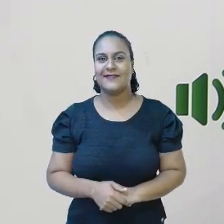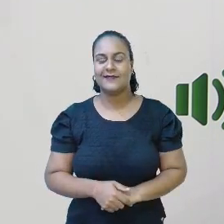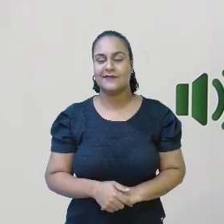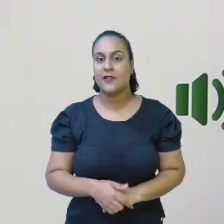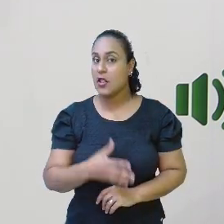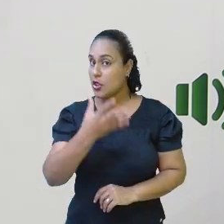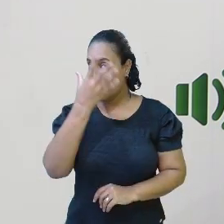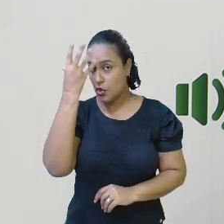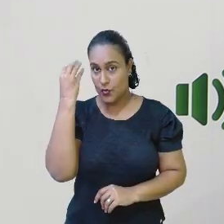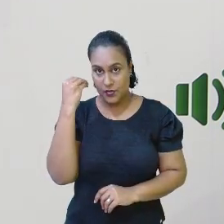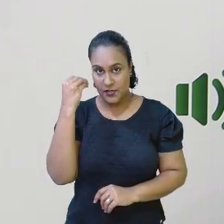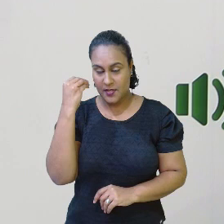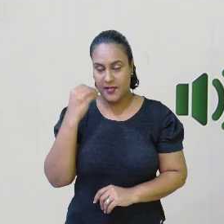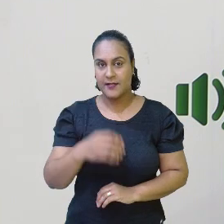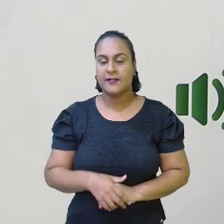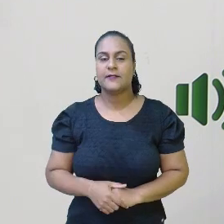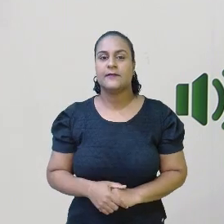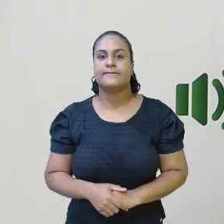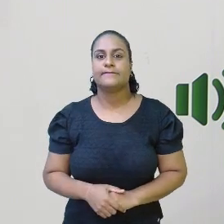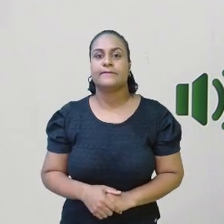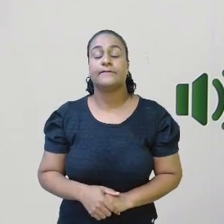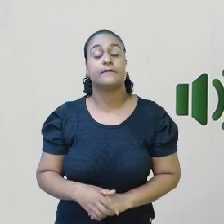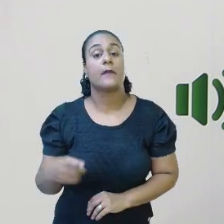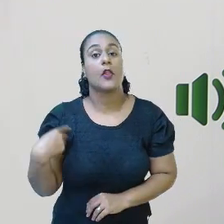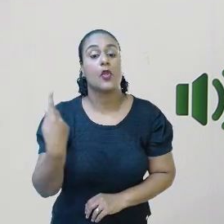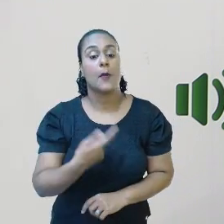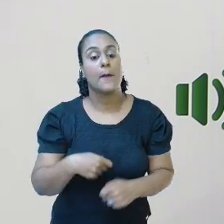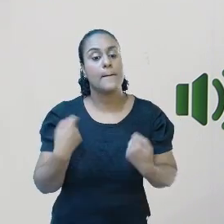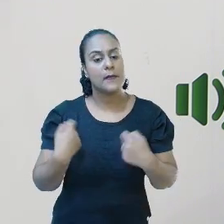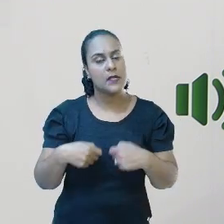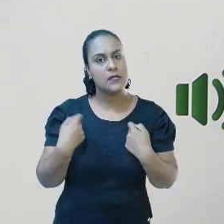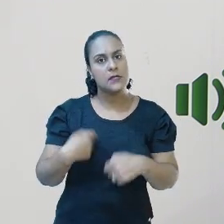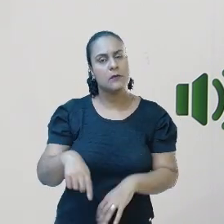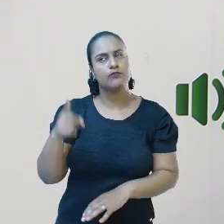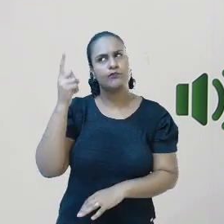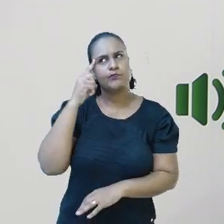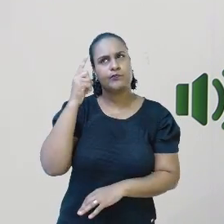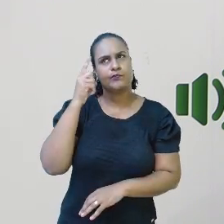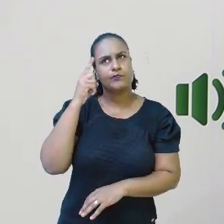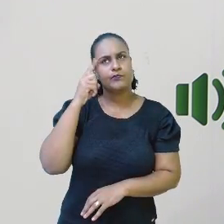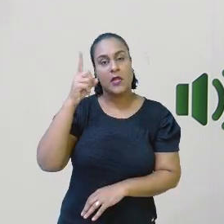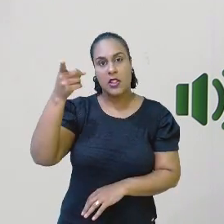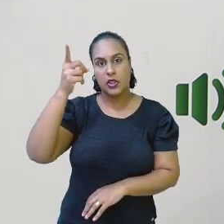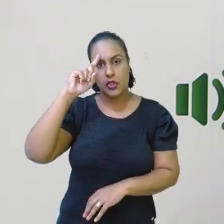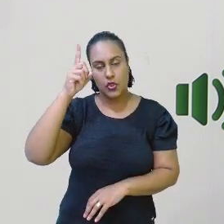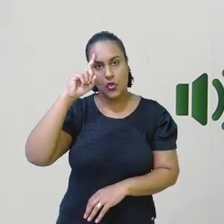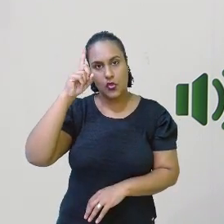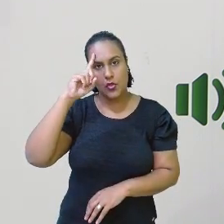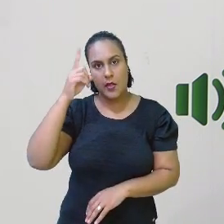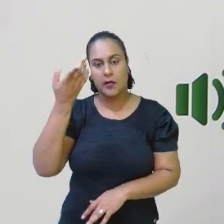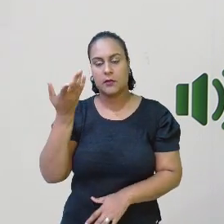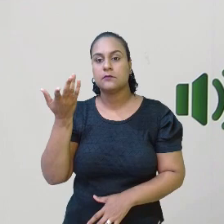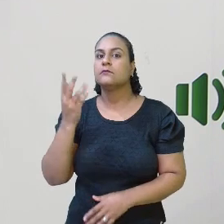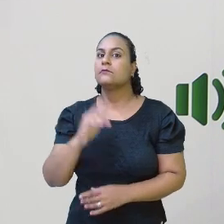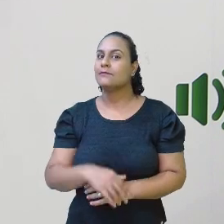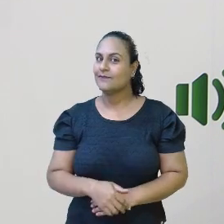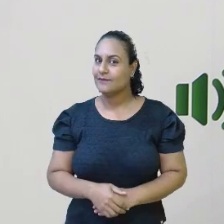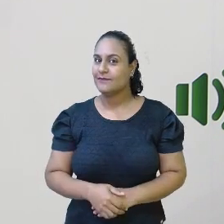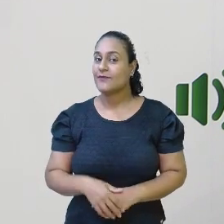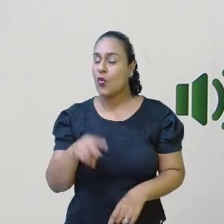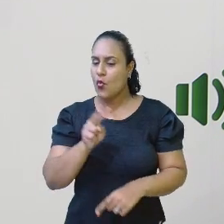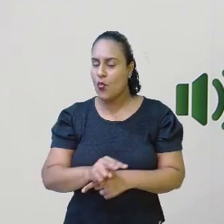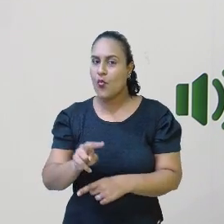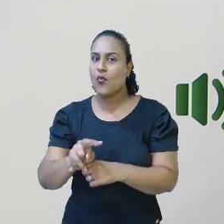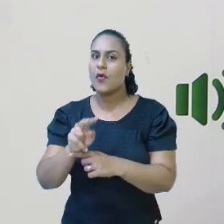Não esquece, nós precisamos pensar nisso todos os dias. Cuidar da nossa